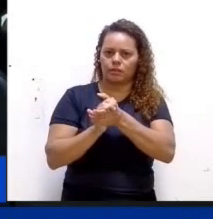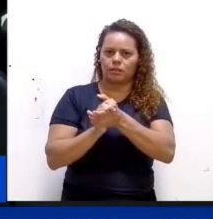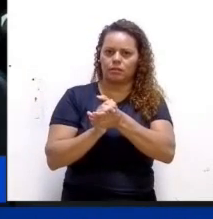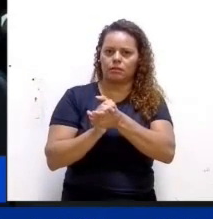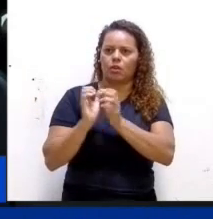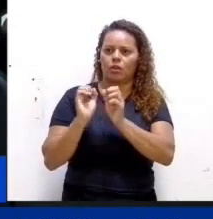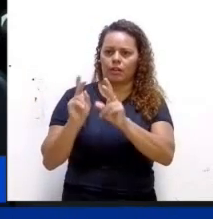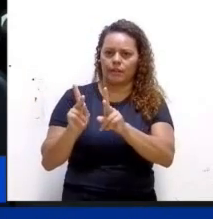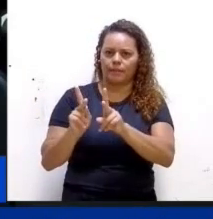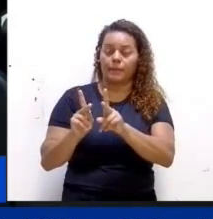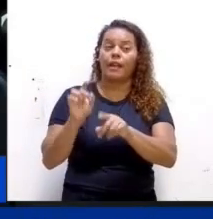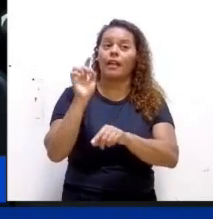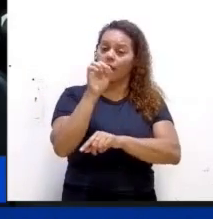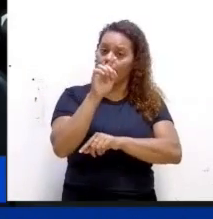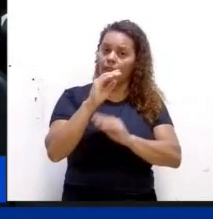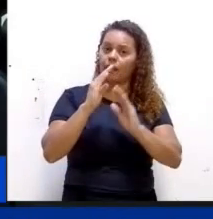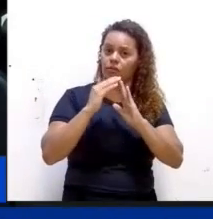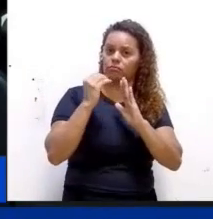casamento comunitário.